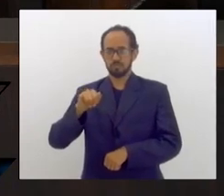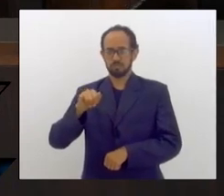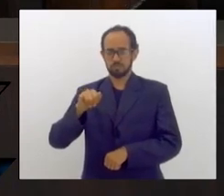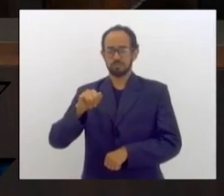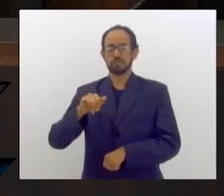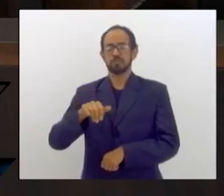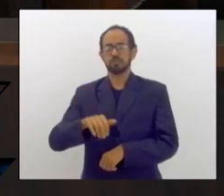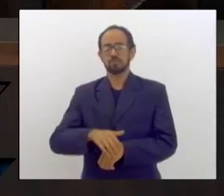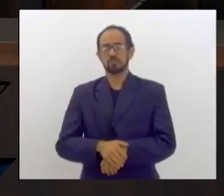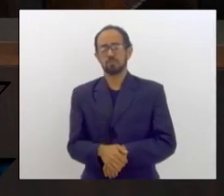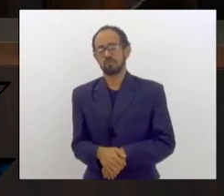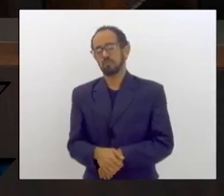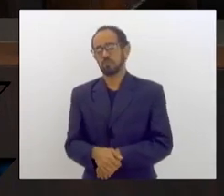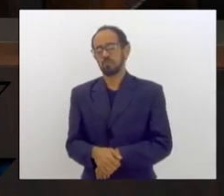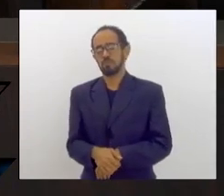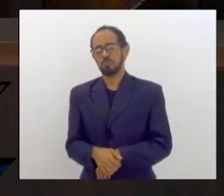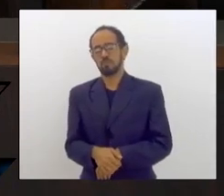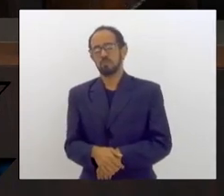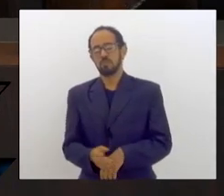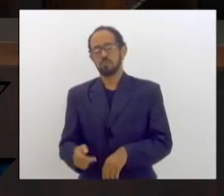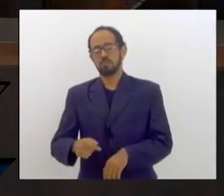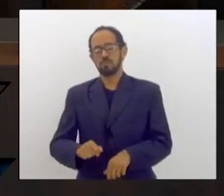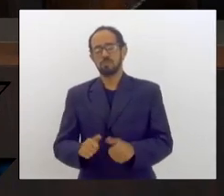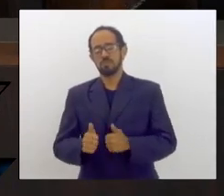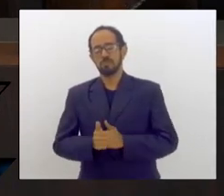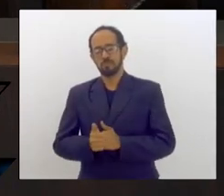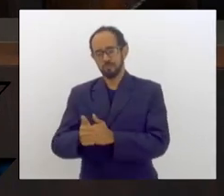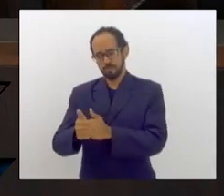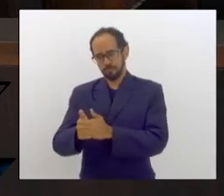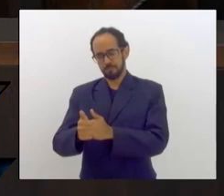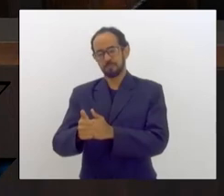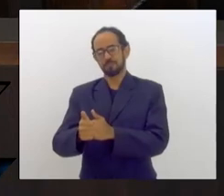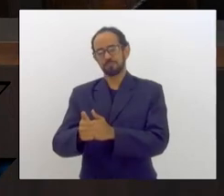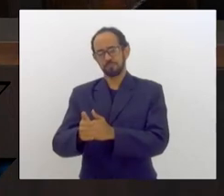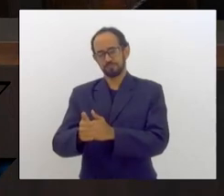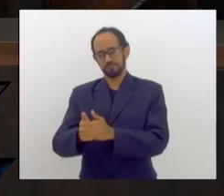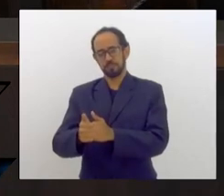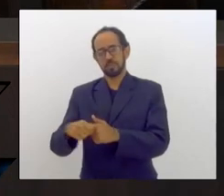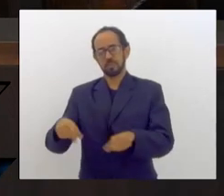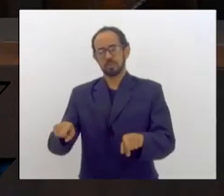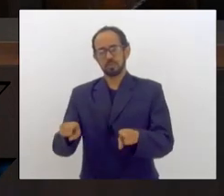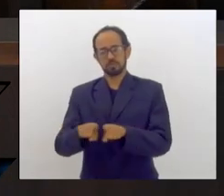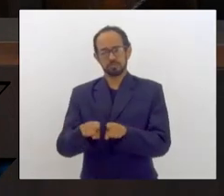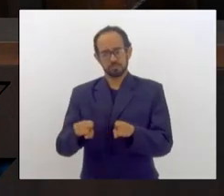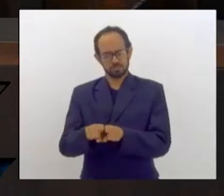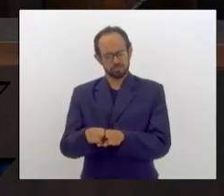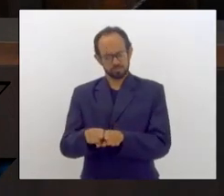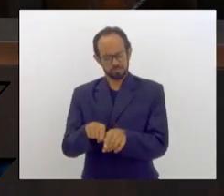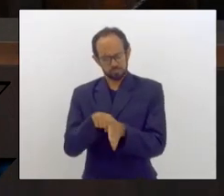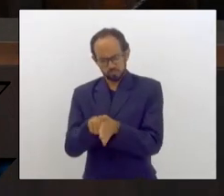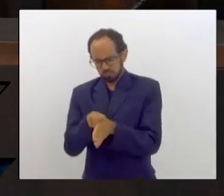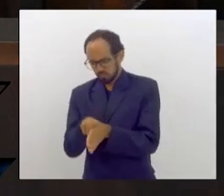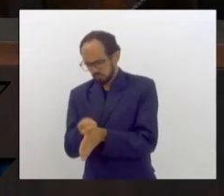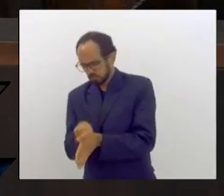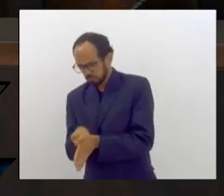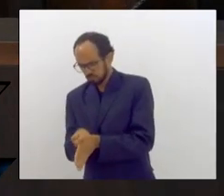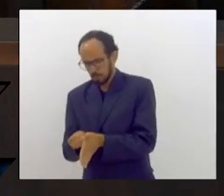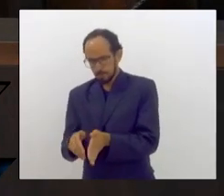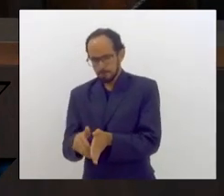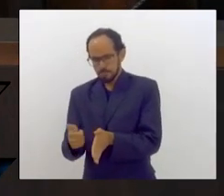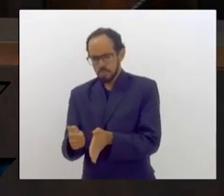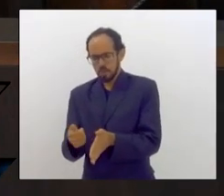parlamentar de inquérito ali para acompanhar e apurar melhor os